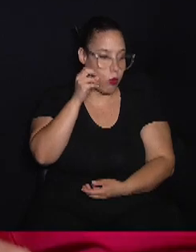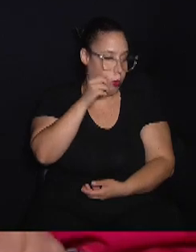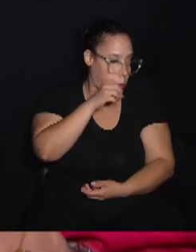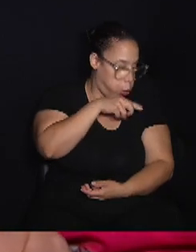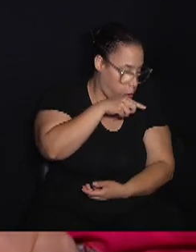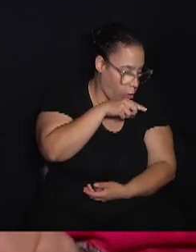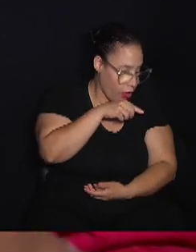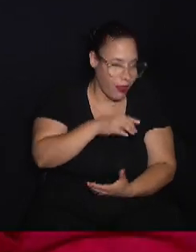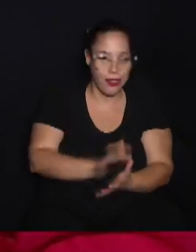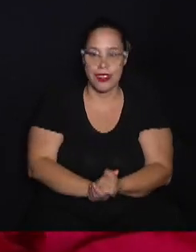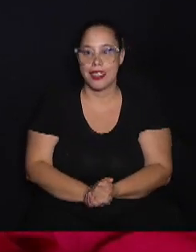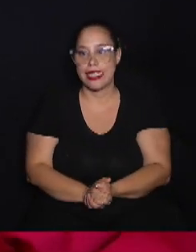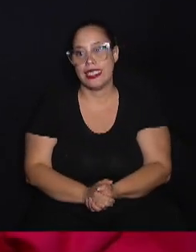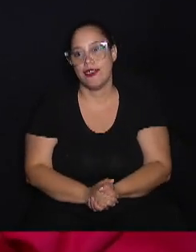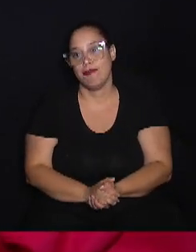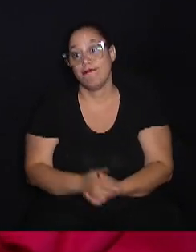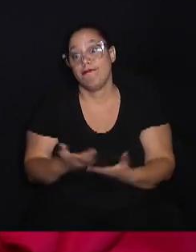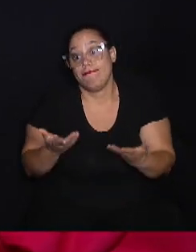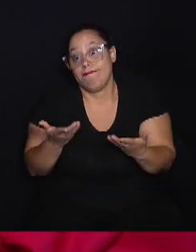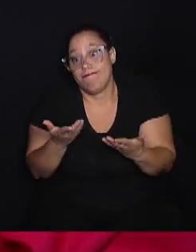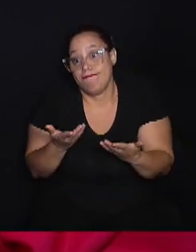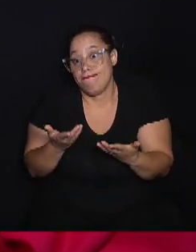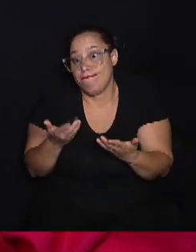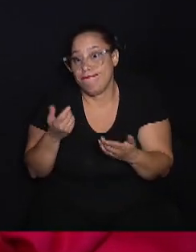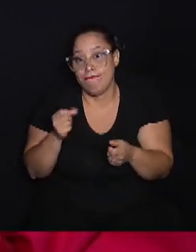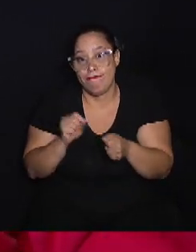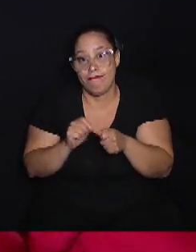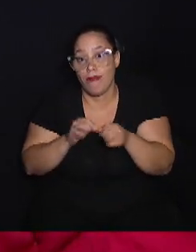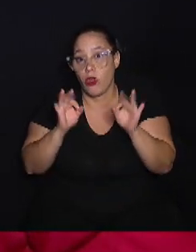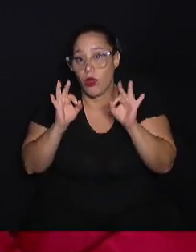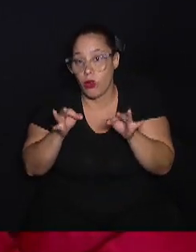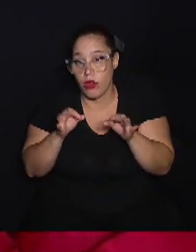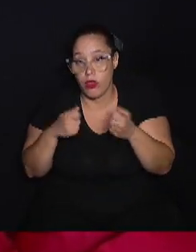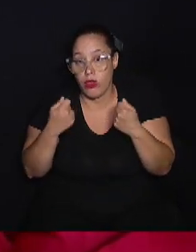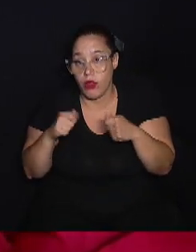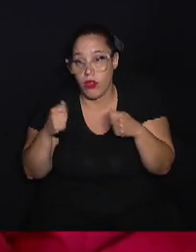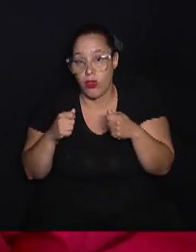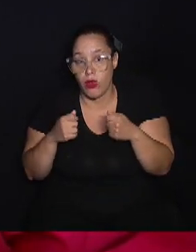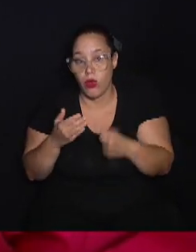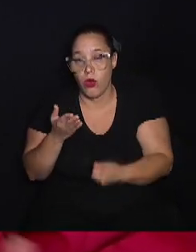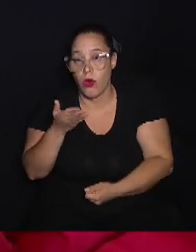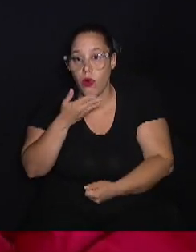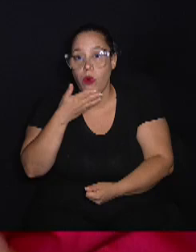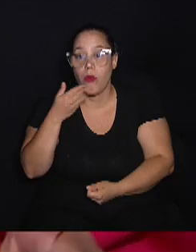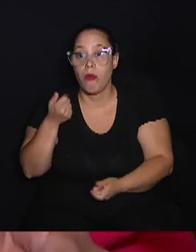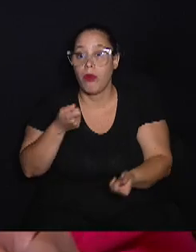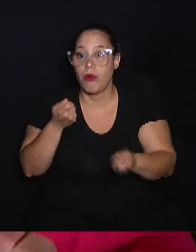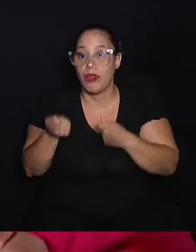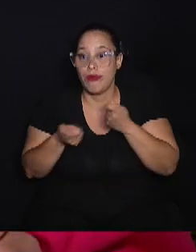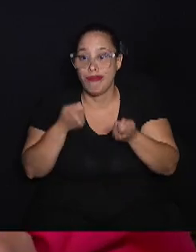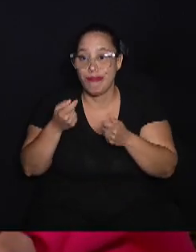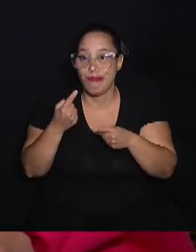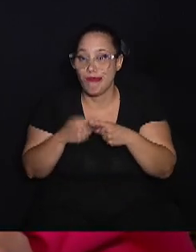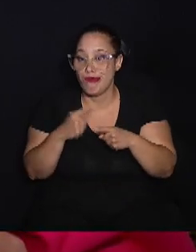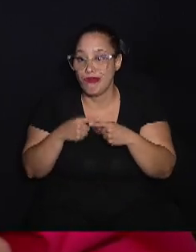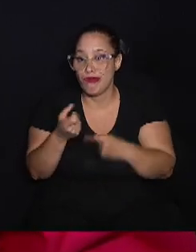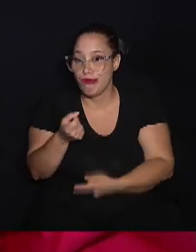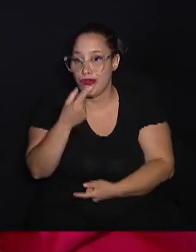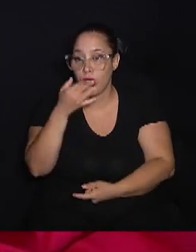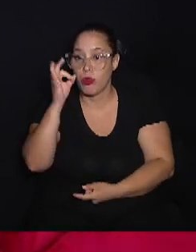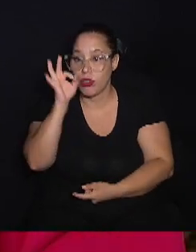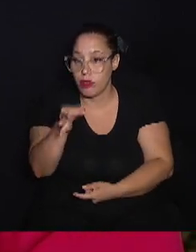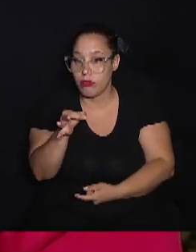comprimido tá lá no chão e aí acaba não fazendo efeito né não tendo uma melhora do quadro porque ele não tomou o